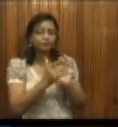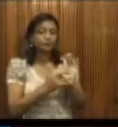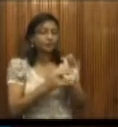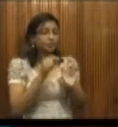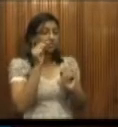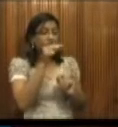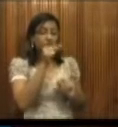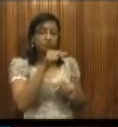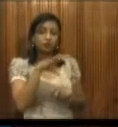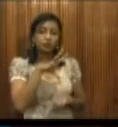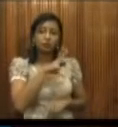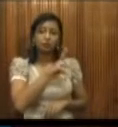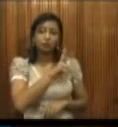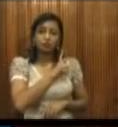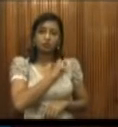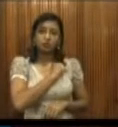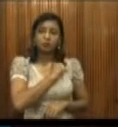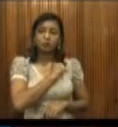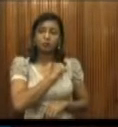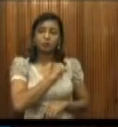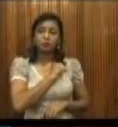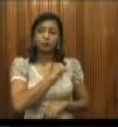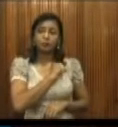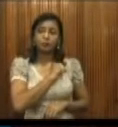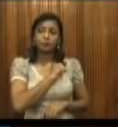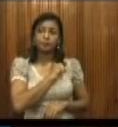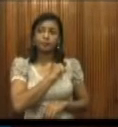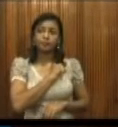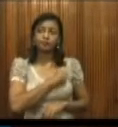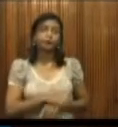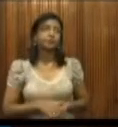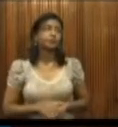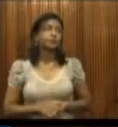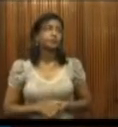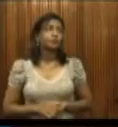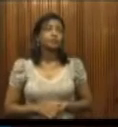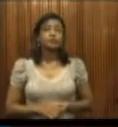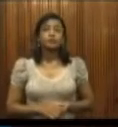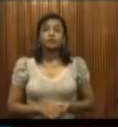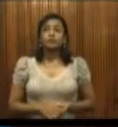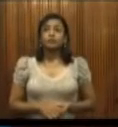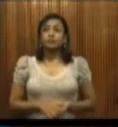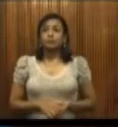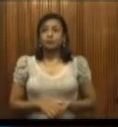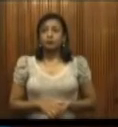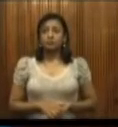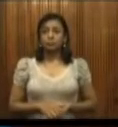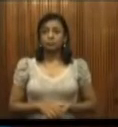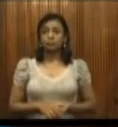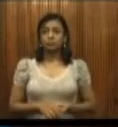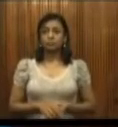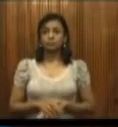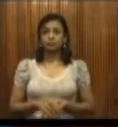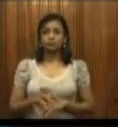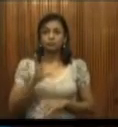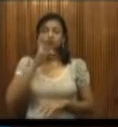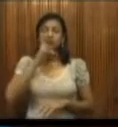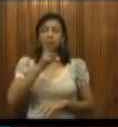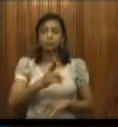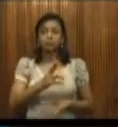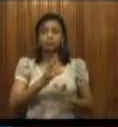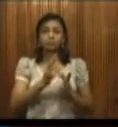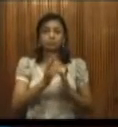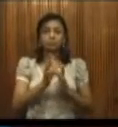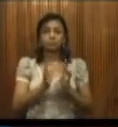o amou. O que Jesus vai falar agora é fruto do amor dele para com aquele homem. Jesus